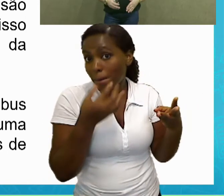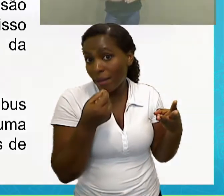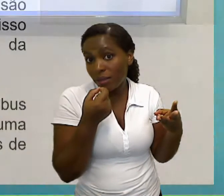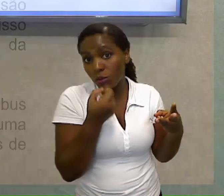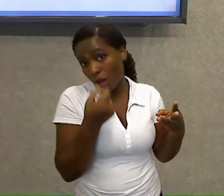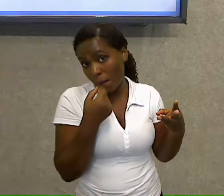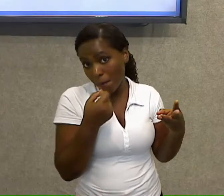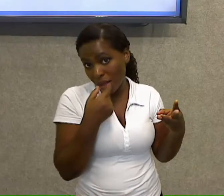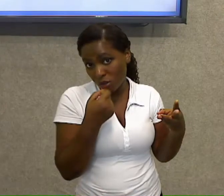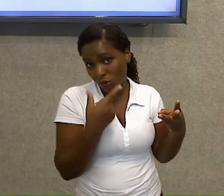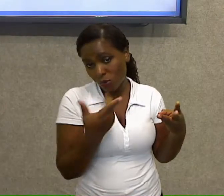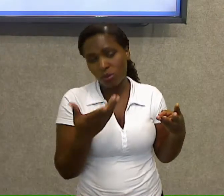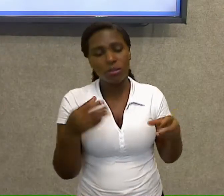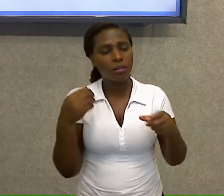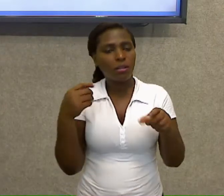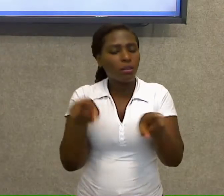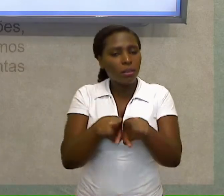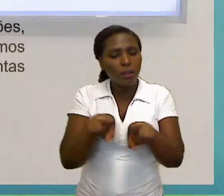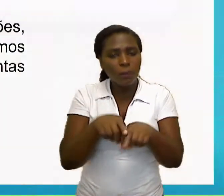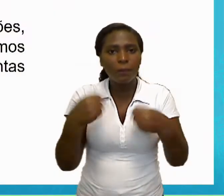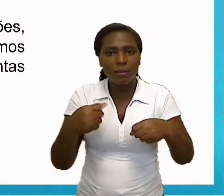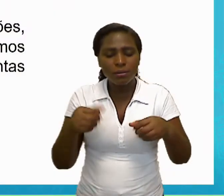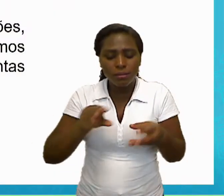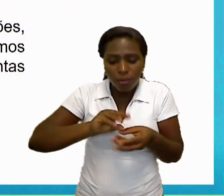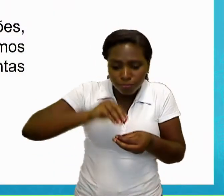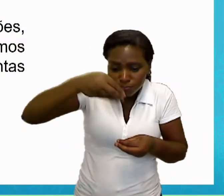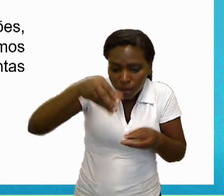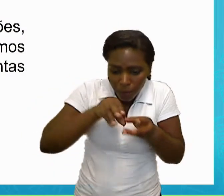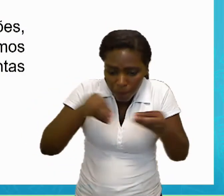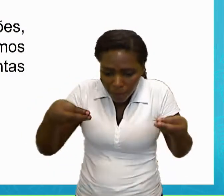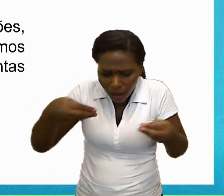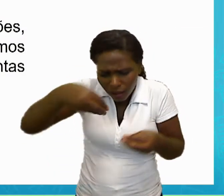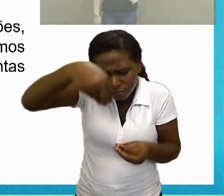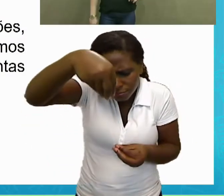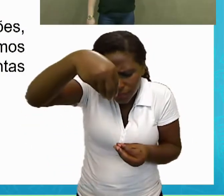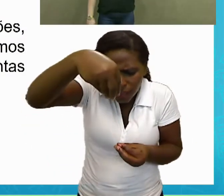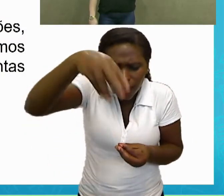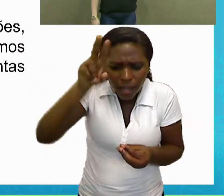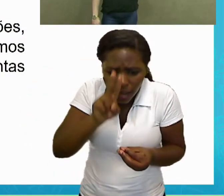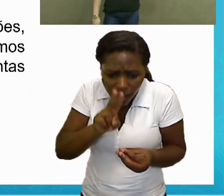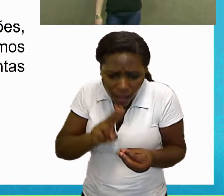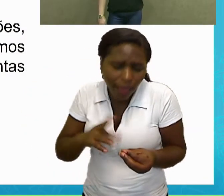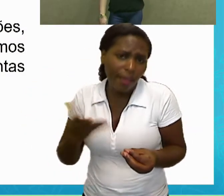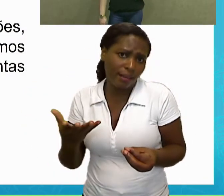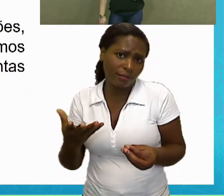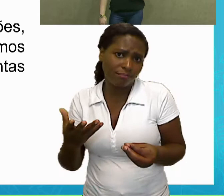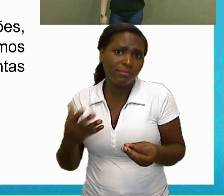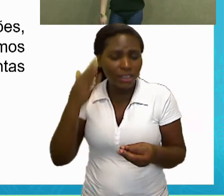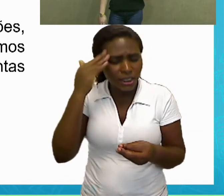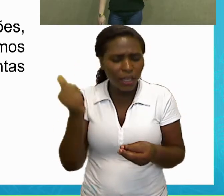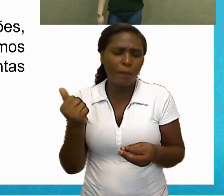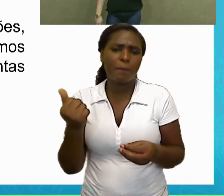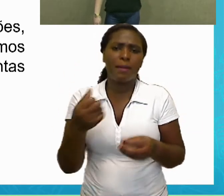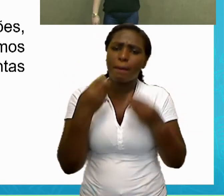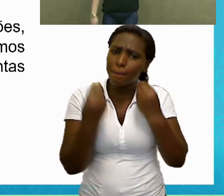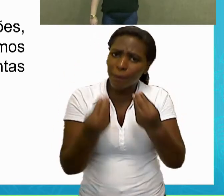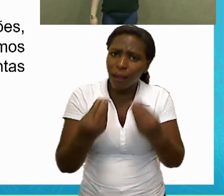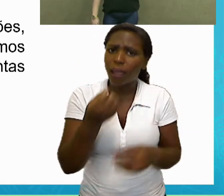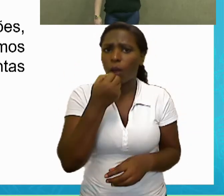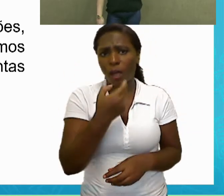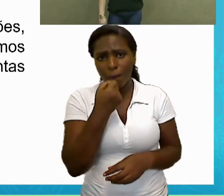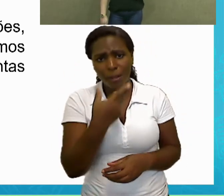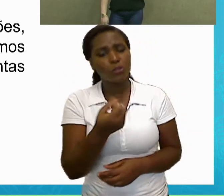Enfim, precisamos da leitura. E da escrita também. É outra base fundamental